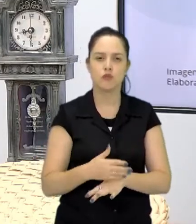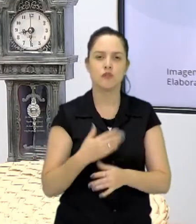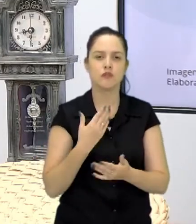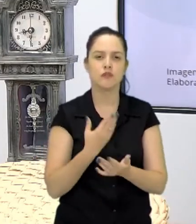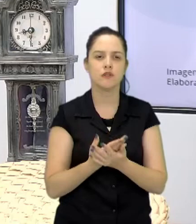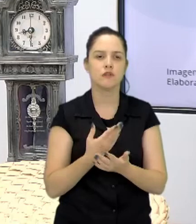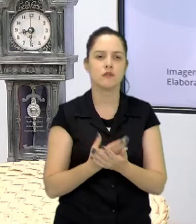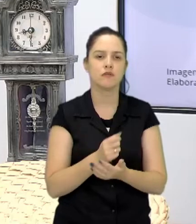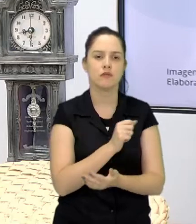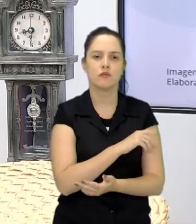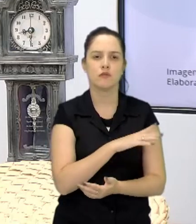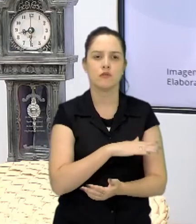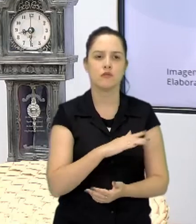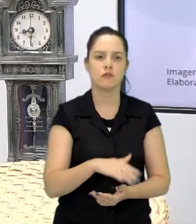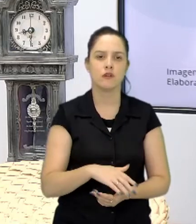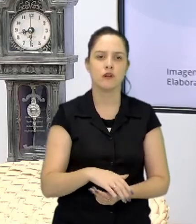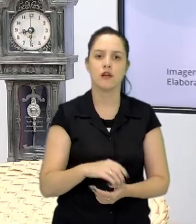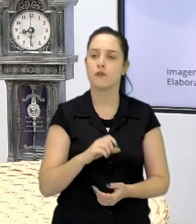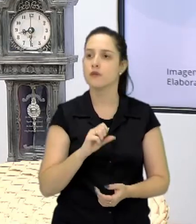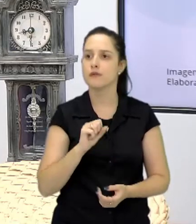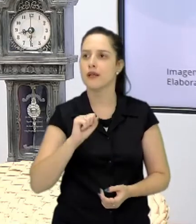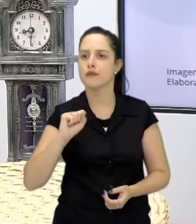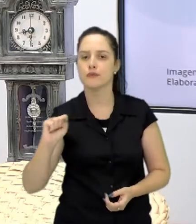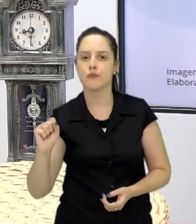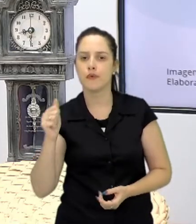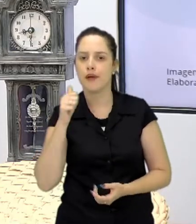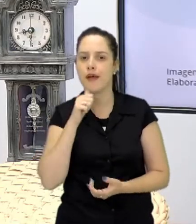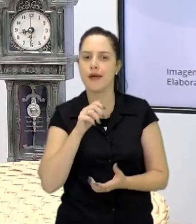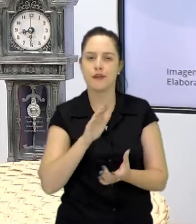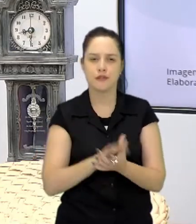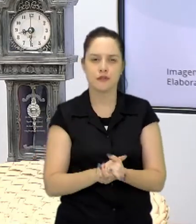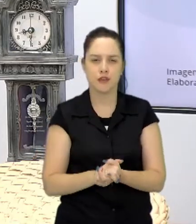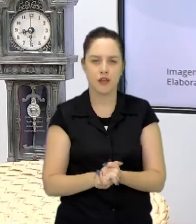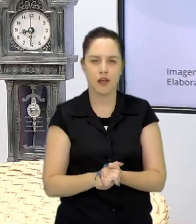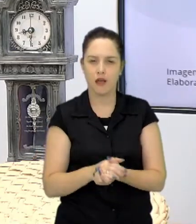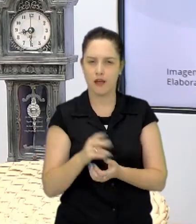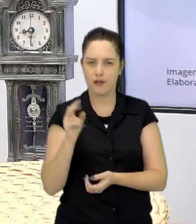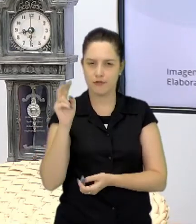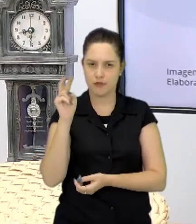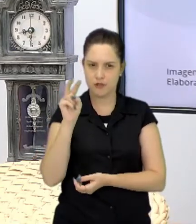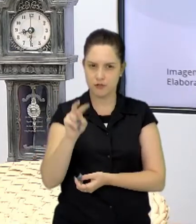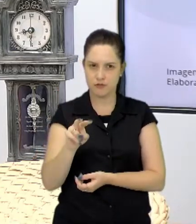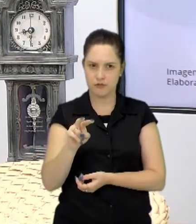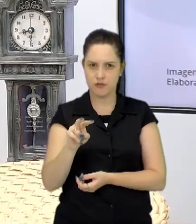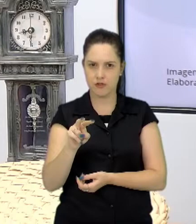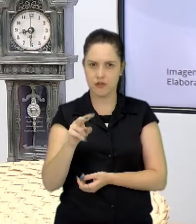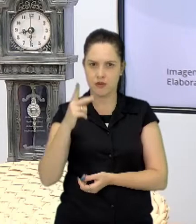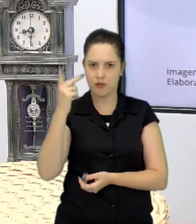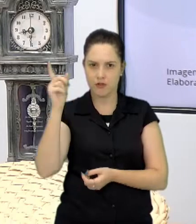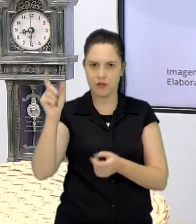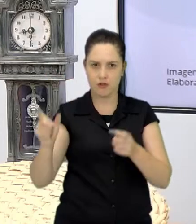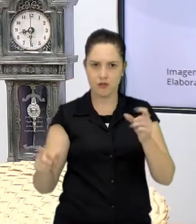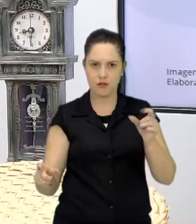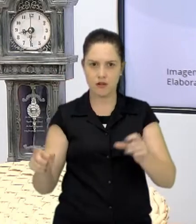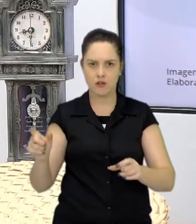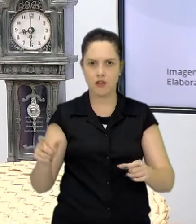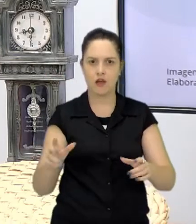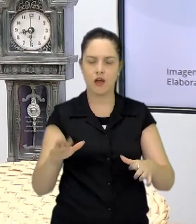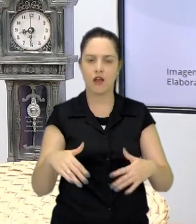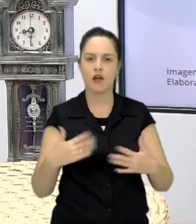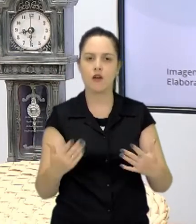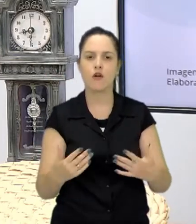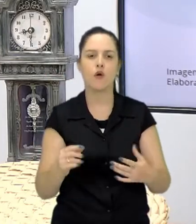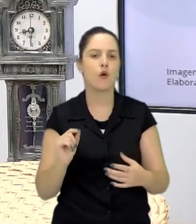que matou a esposa. E aí, quando você vai ver quem é esse indivíduo, geralmente ele é um homem branco, né?